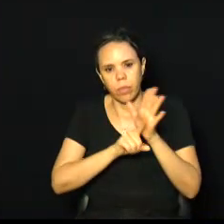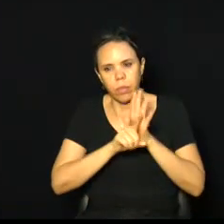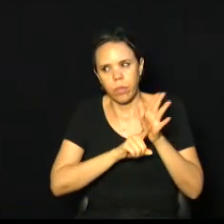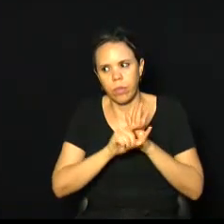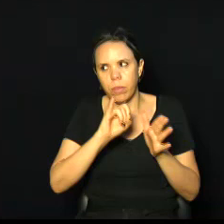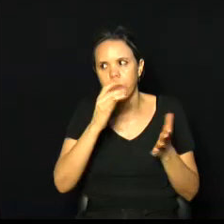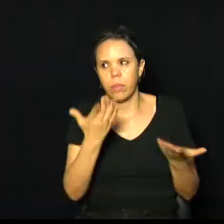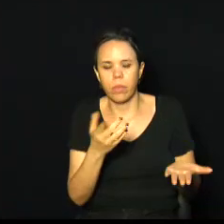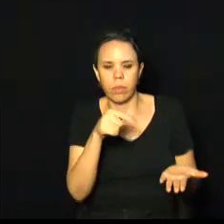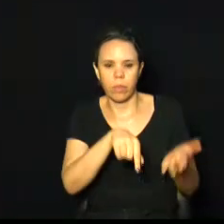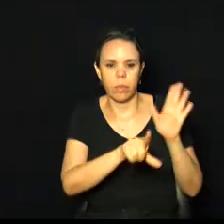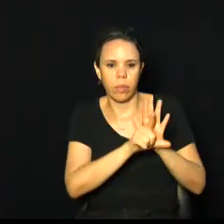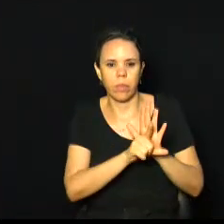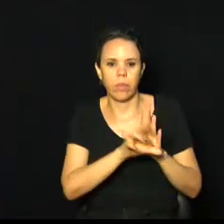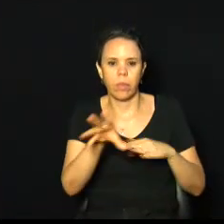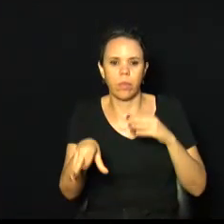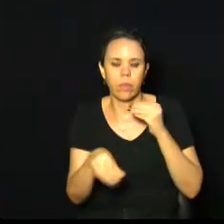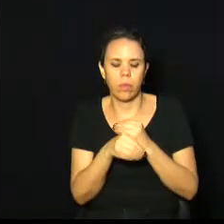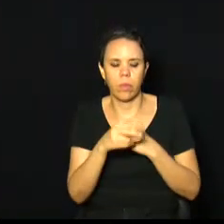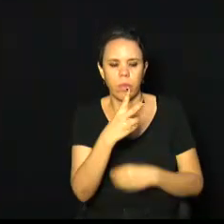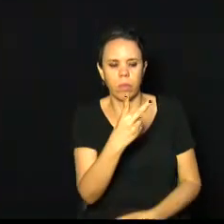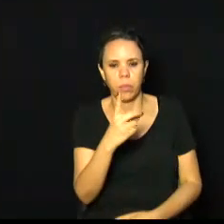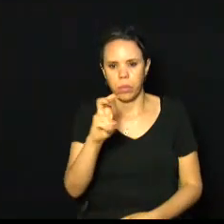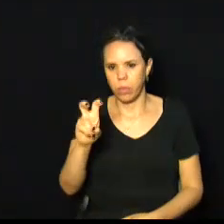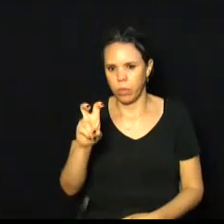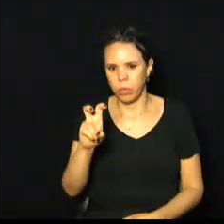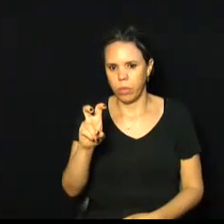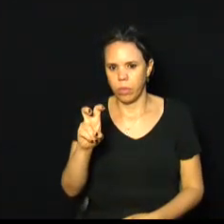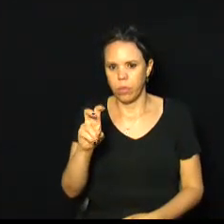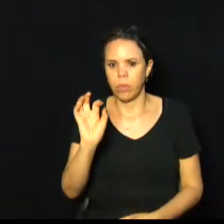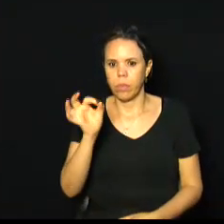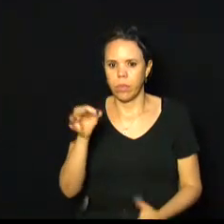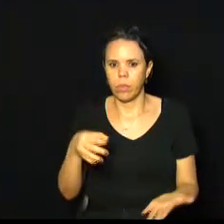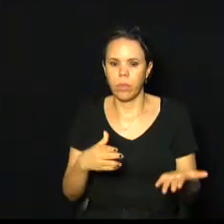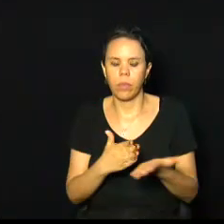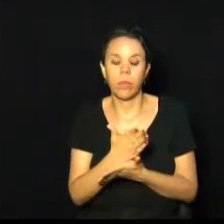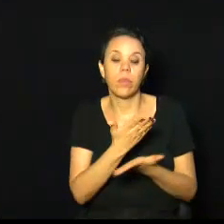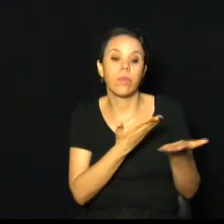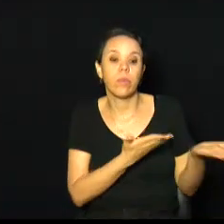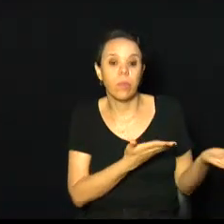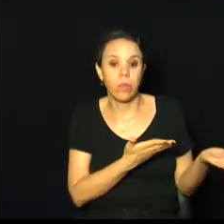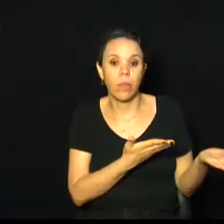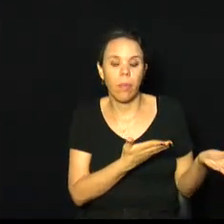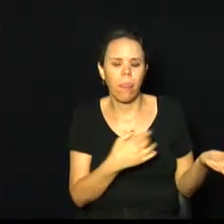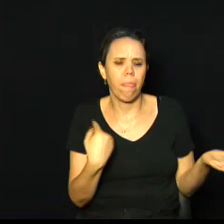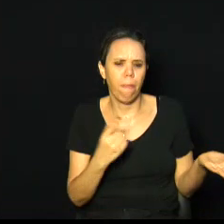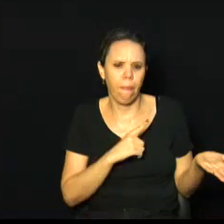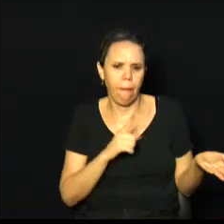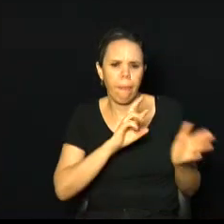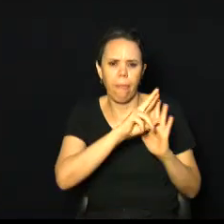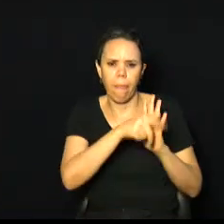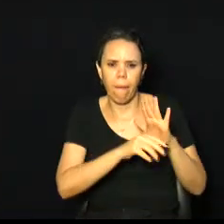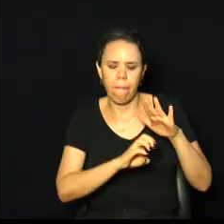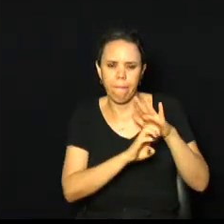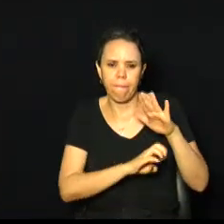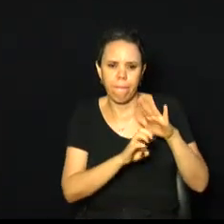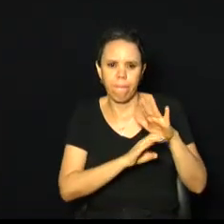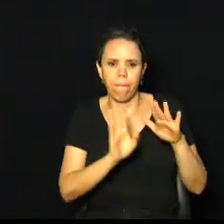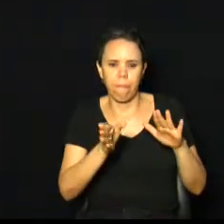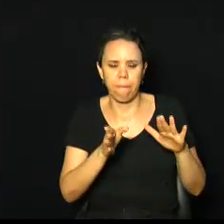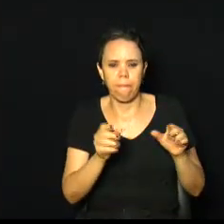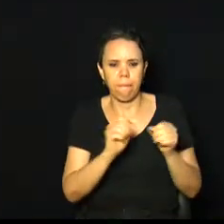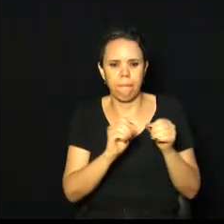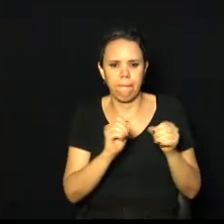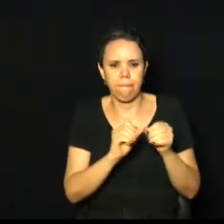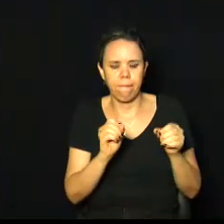se essa lei que foi implantada em 2015 deu certo, né? Nós temos várias empresas que já estão